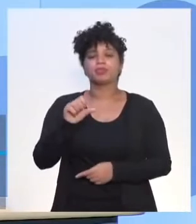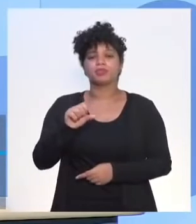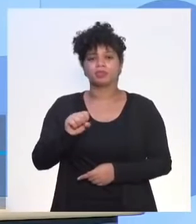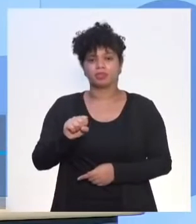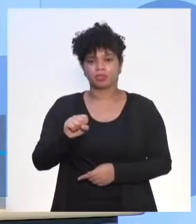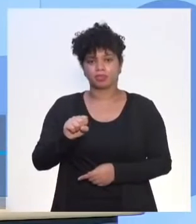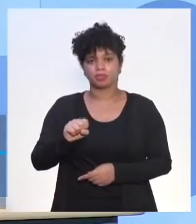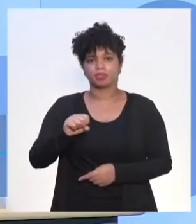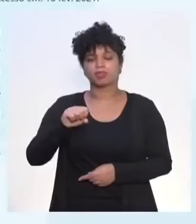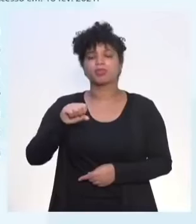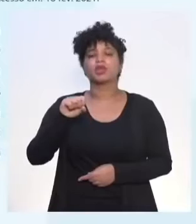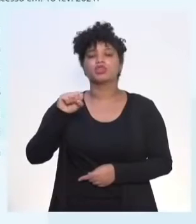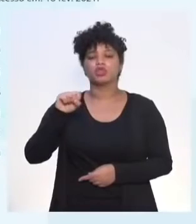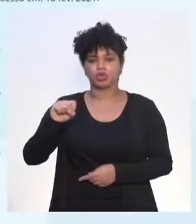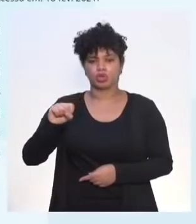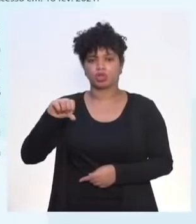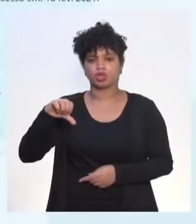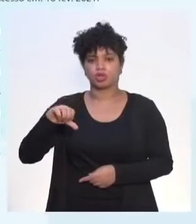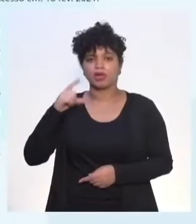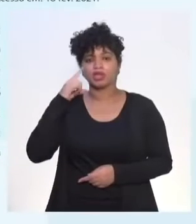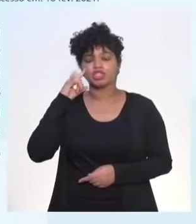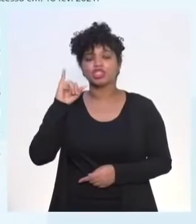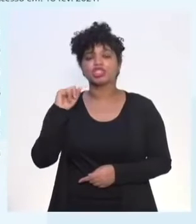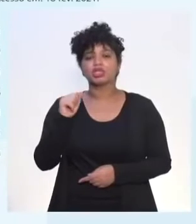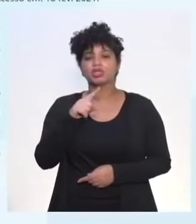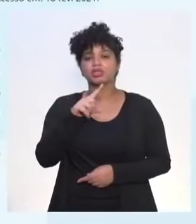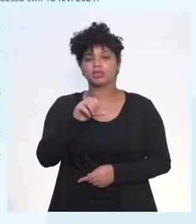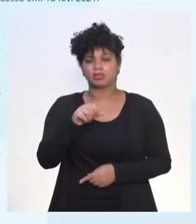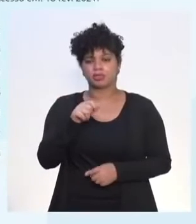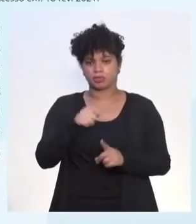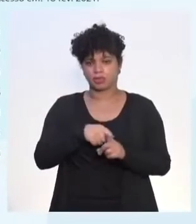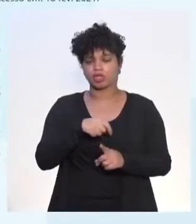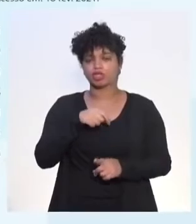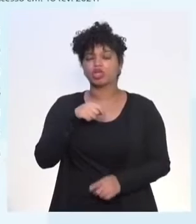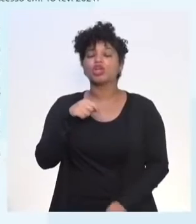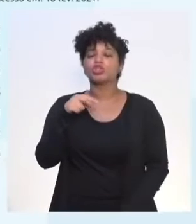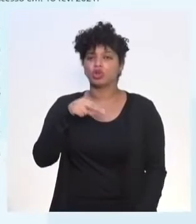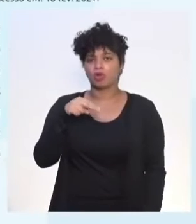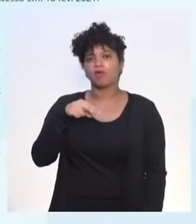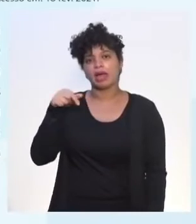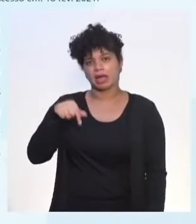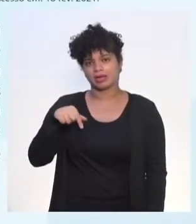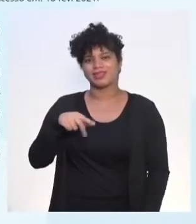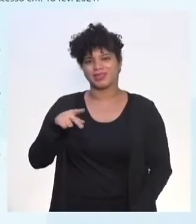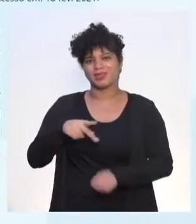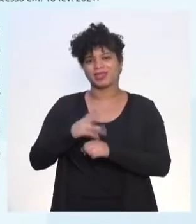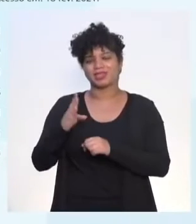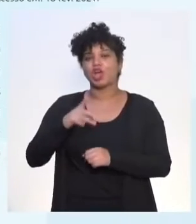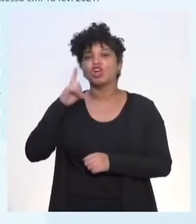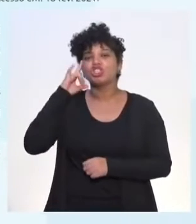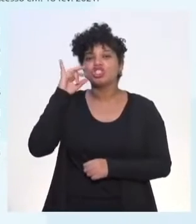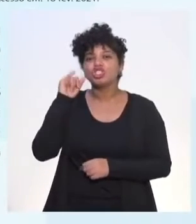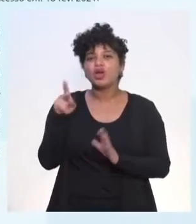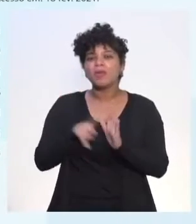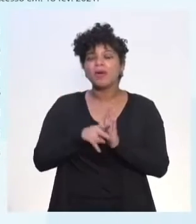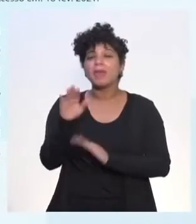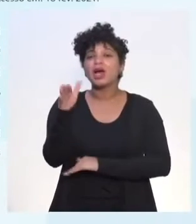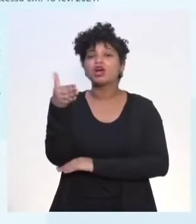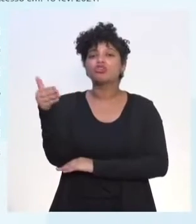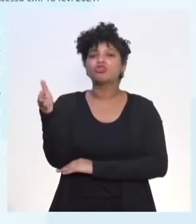1889, mais para frente, né, no dia 19 de novembro, que é o nosso dia da bandeira até hoje, nós temos aí